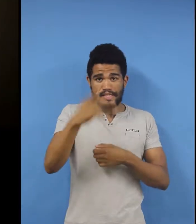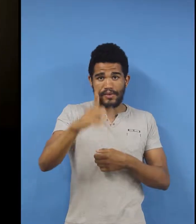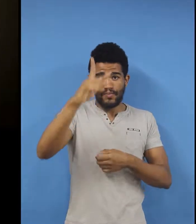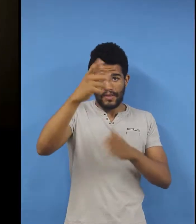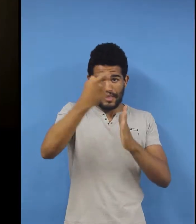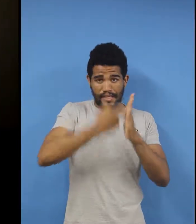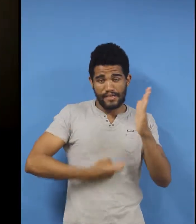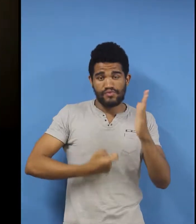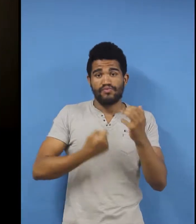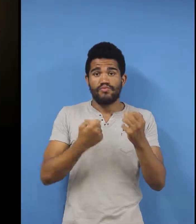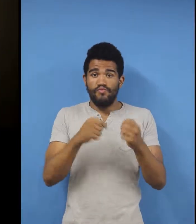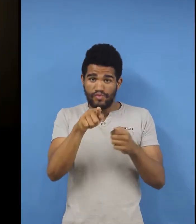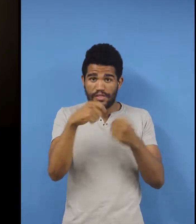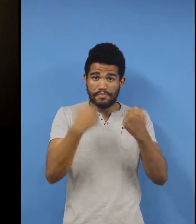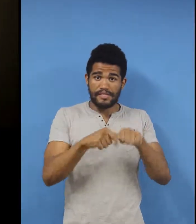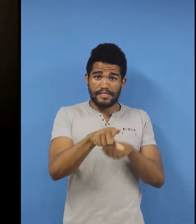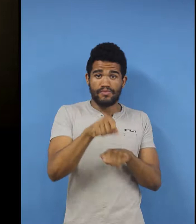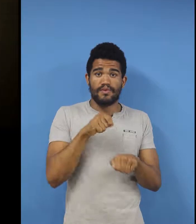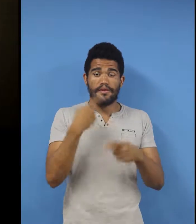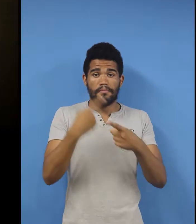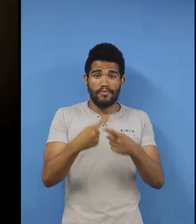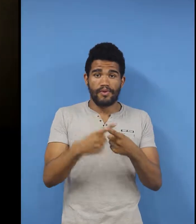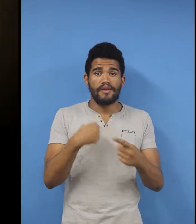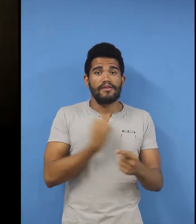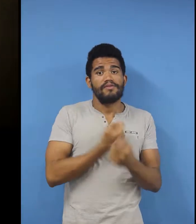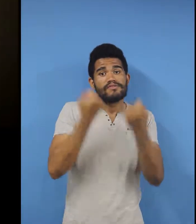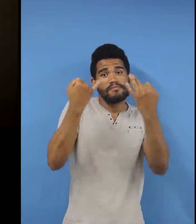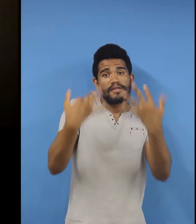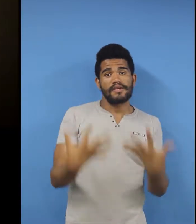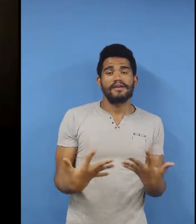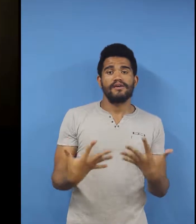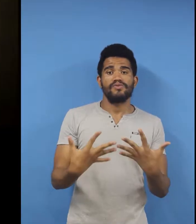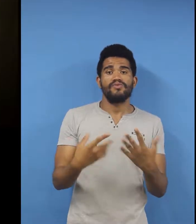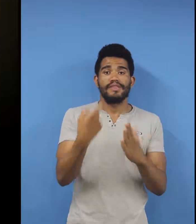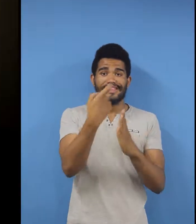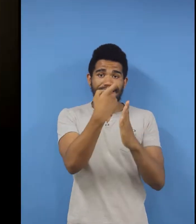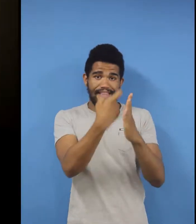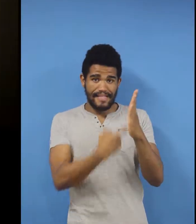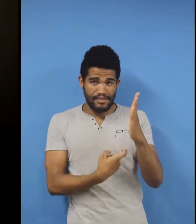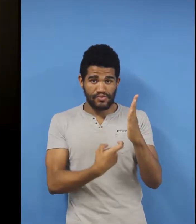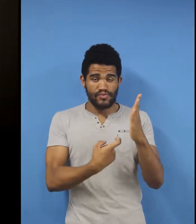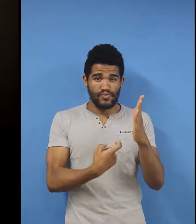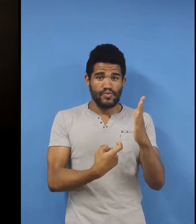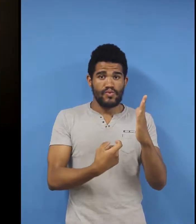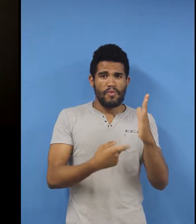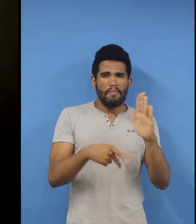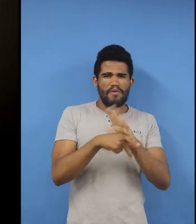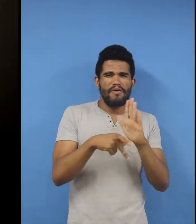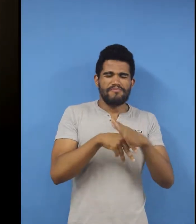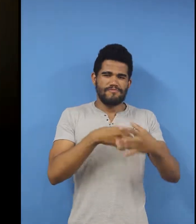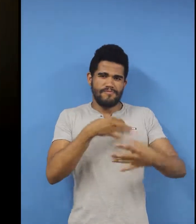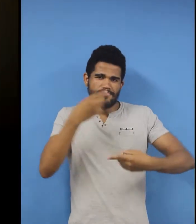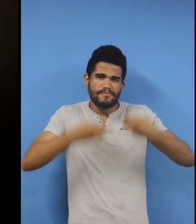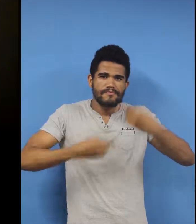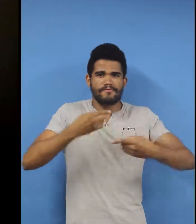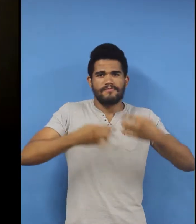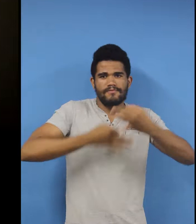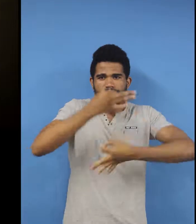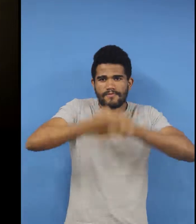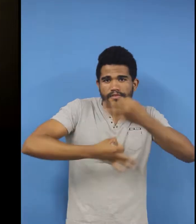no seu texto? E você precisa escolher, porque nós estamos falando de um texto dissertativo argumentativo. Presta